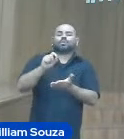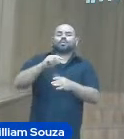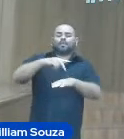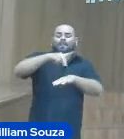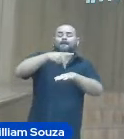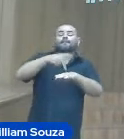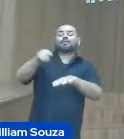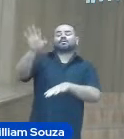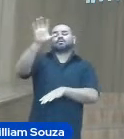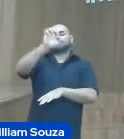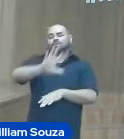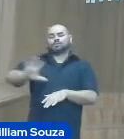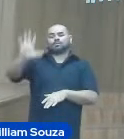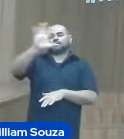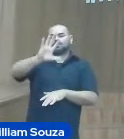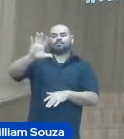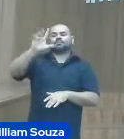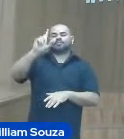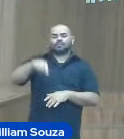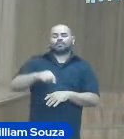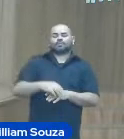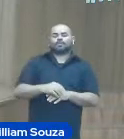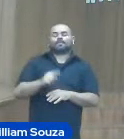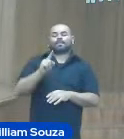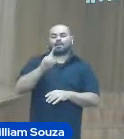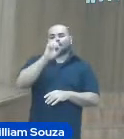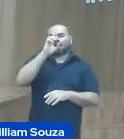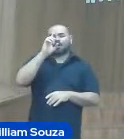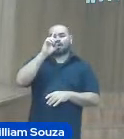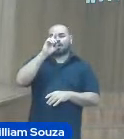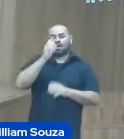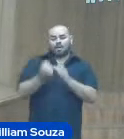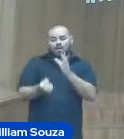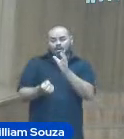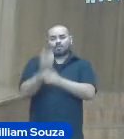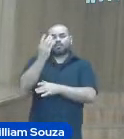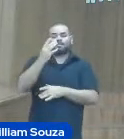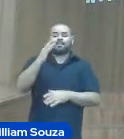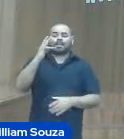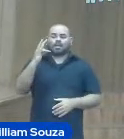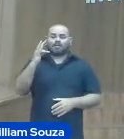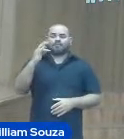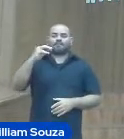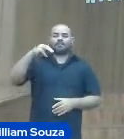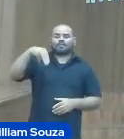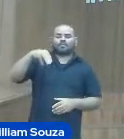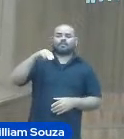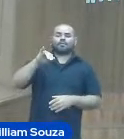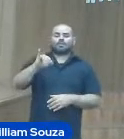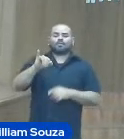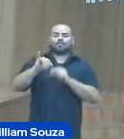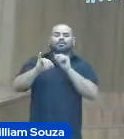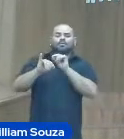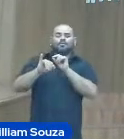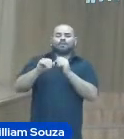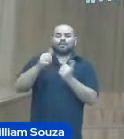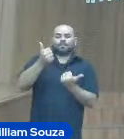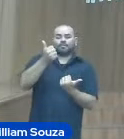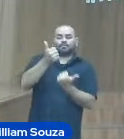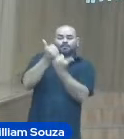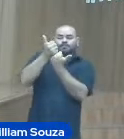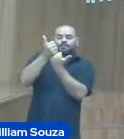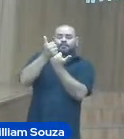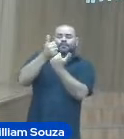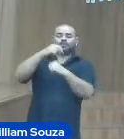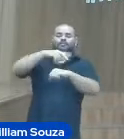europeus. Então foi criado um fundo, o FMI, que a gente chama, para apoiar os países